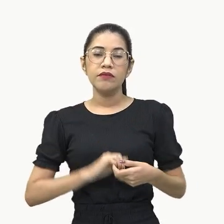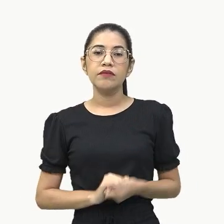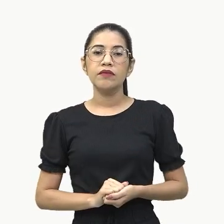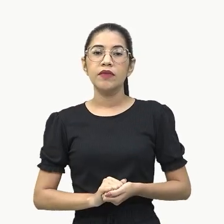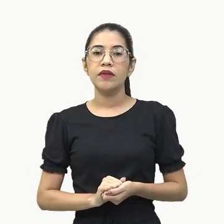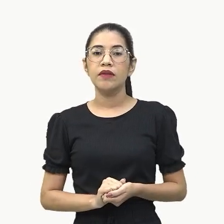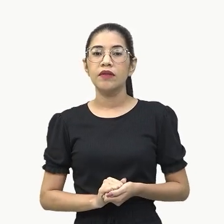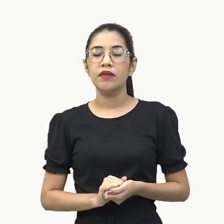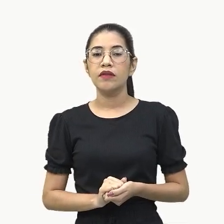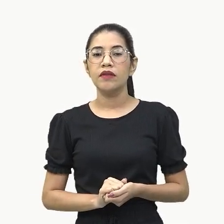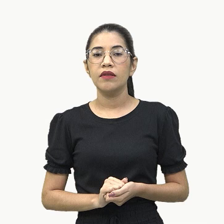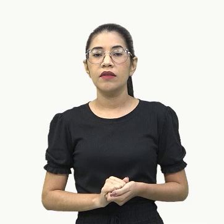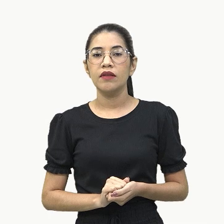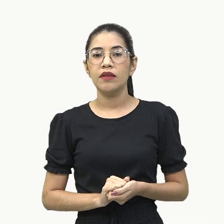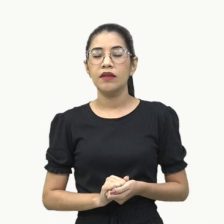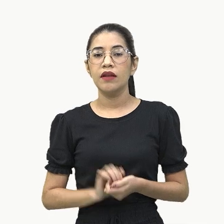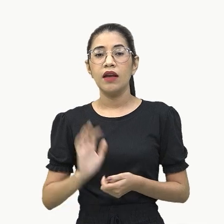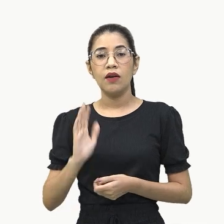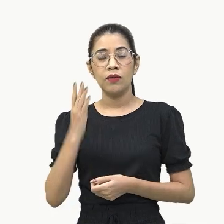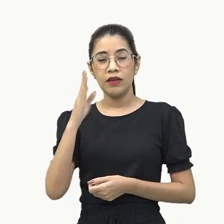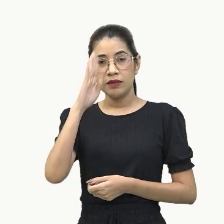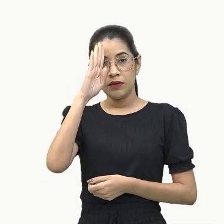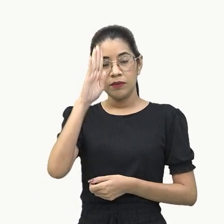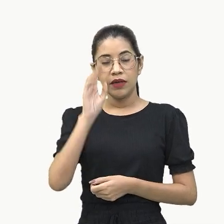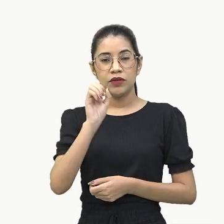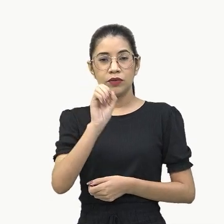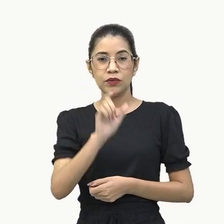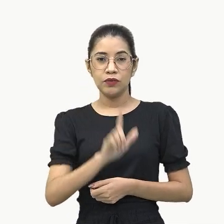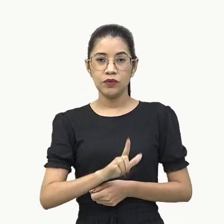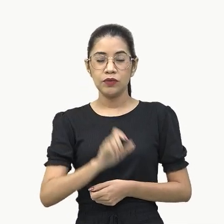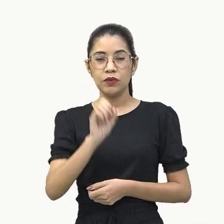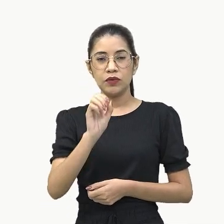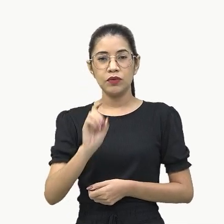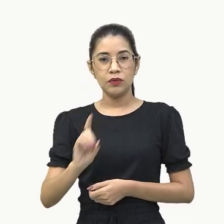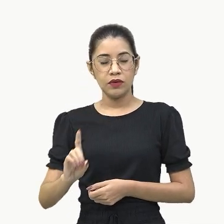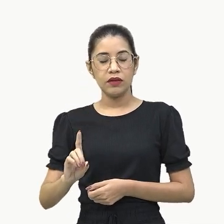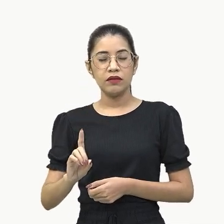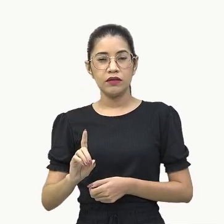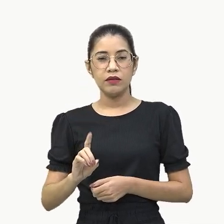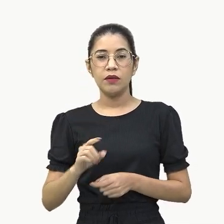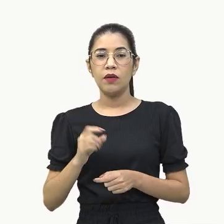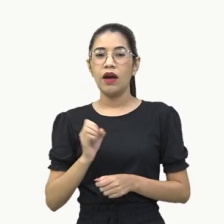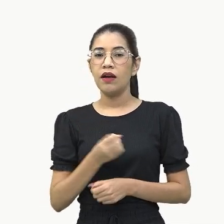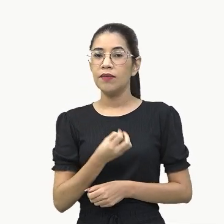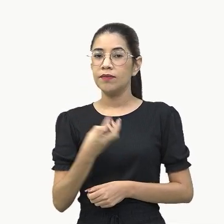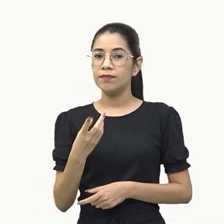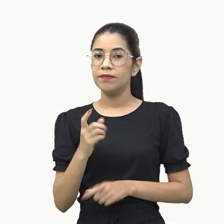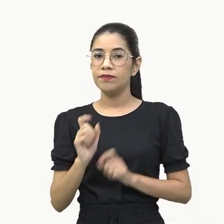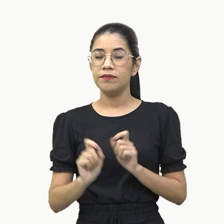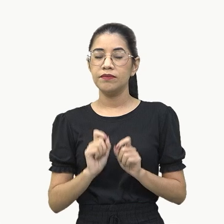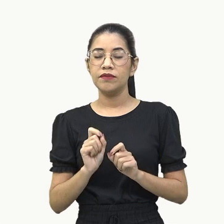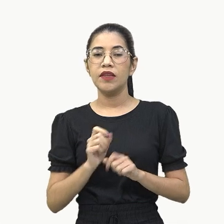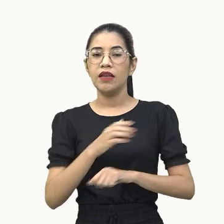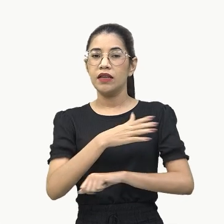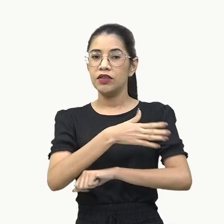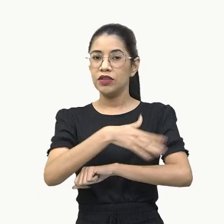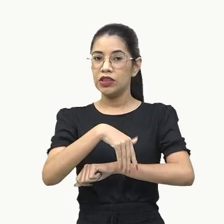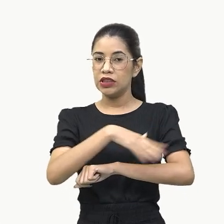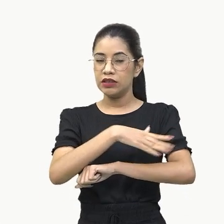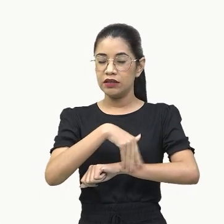se deve principalmente nas regiões Sul e Sudeste a essa quantidade né dessa malha